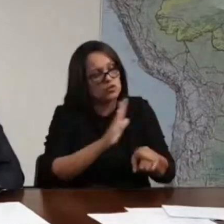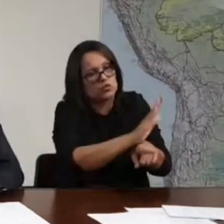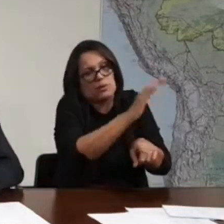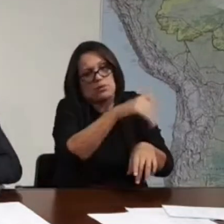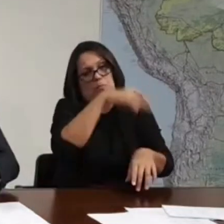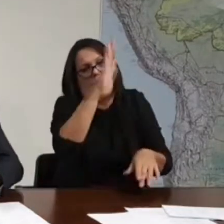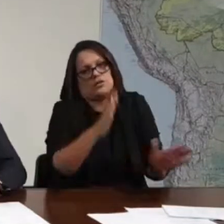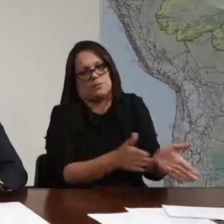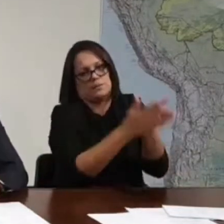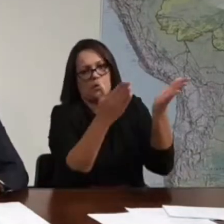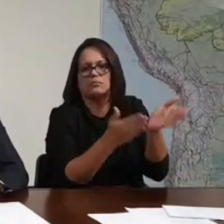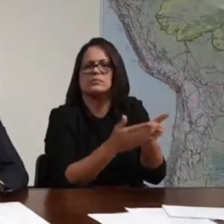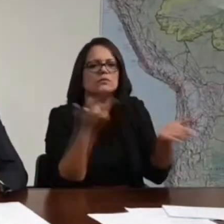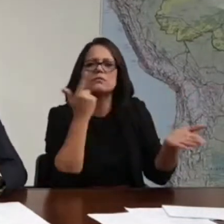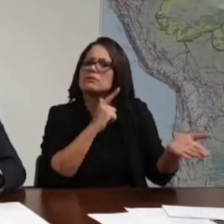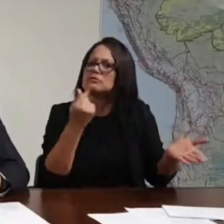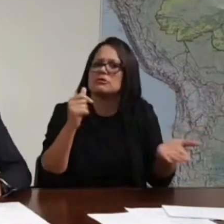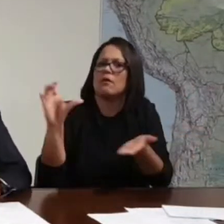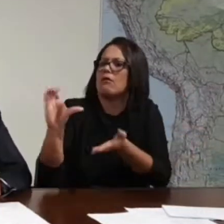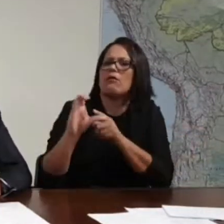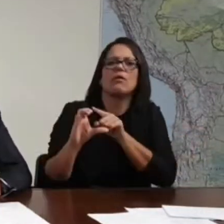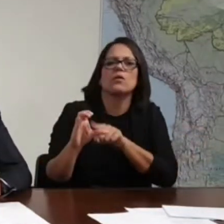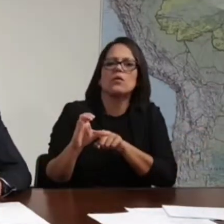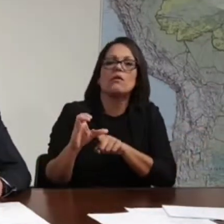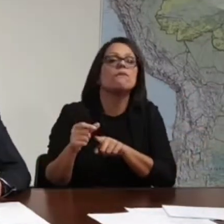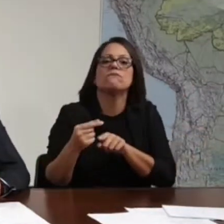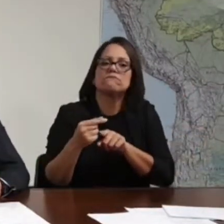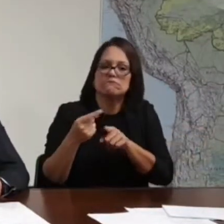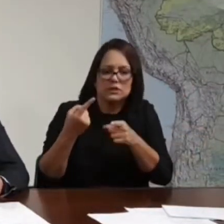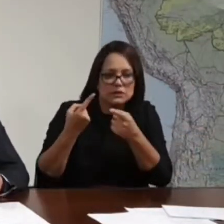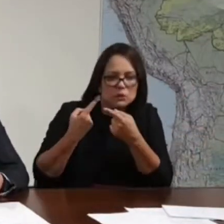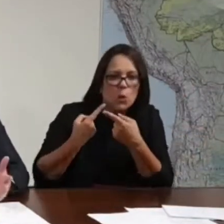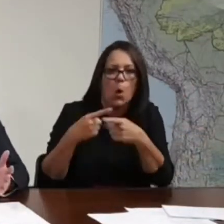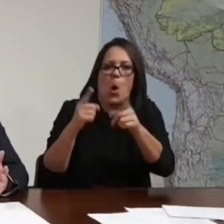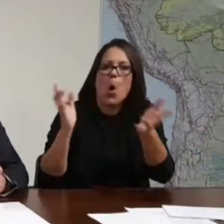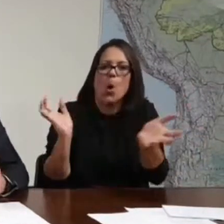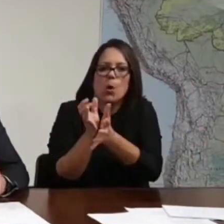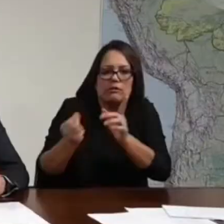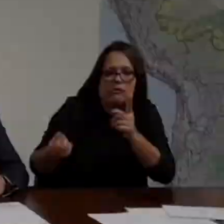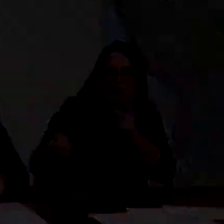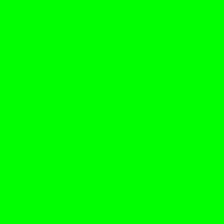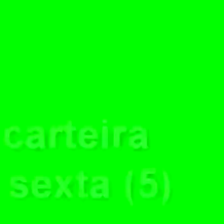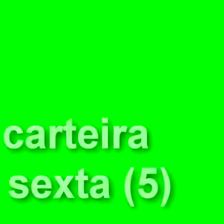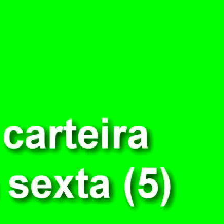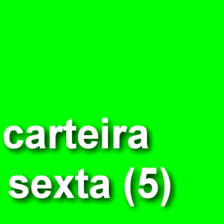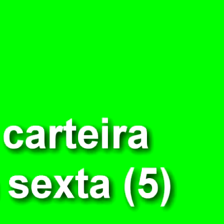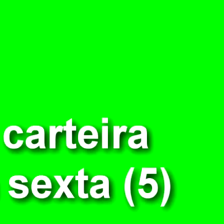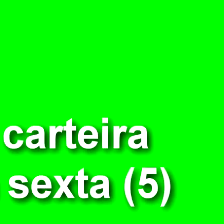virá o recurso? Do combate à fraude. Que existe e muita fraude.